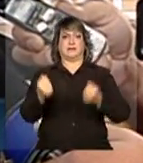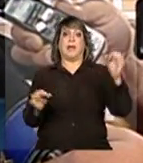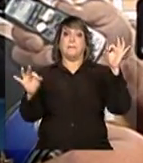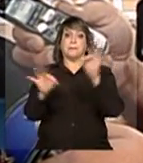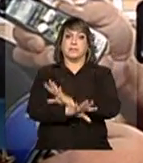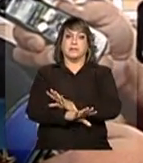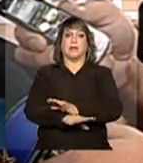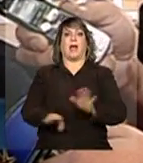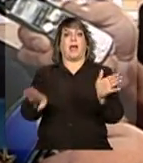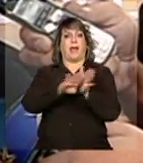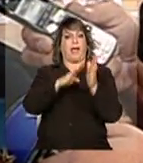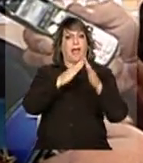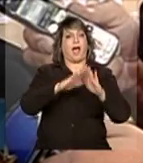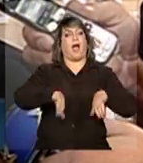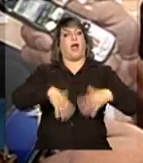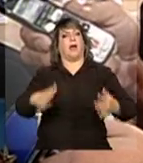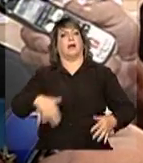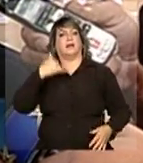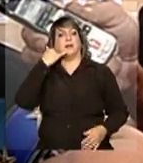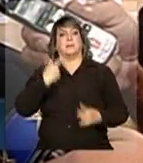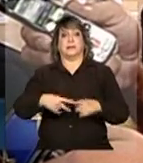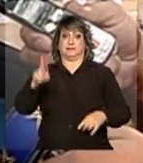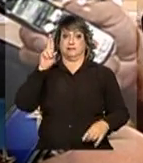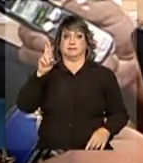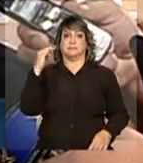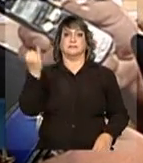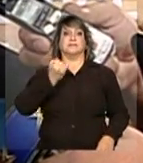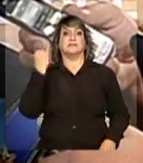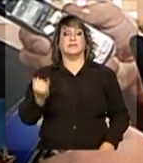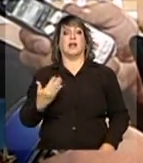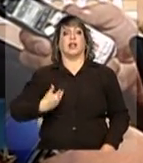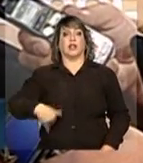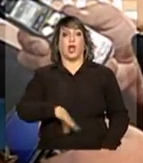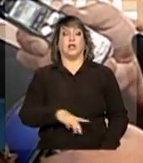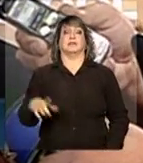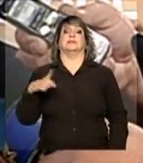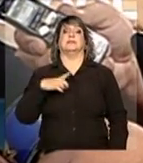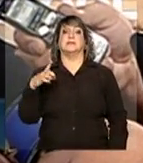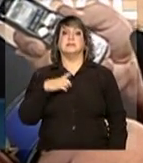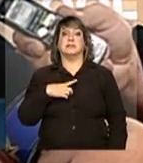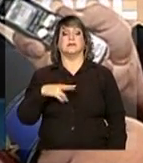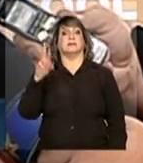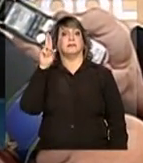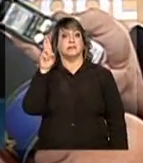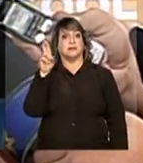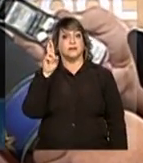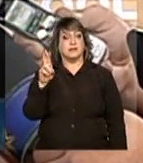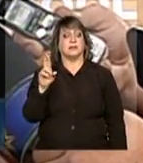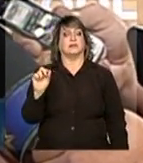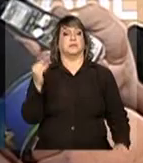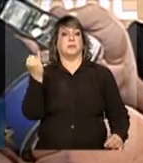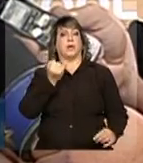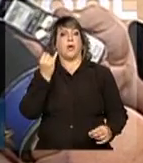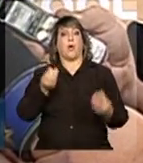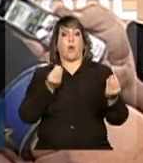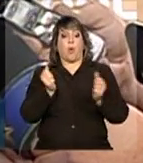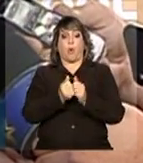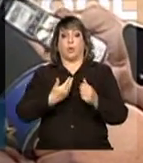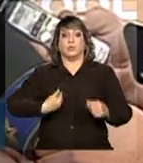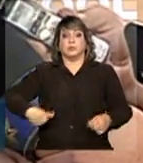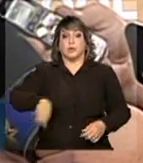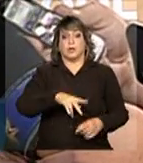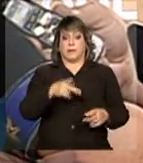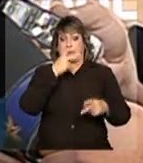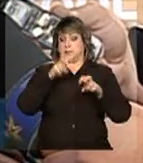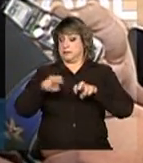gente também tem direito e tem responsabilidade. Temos o direito, mas temos também a responsabilidade conosco e